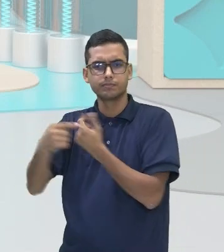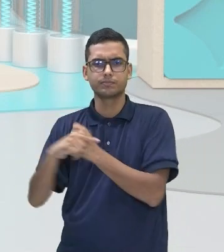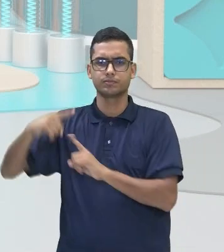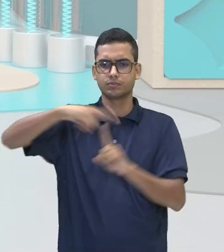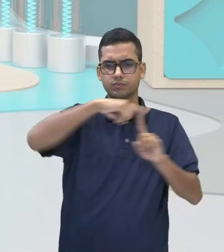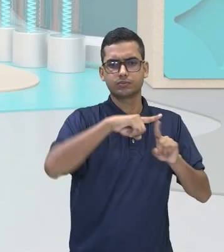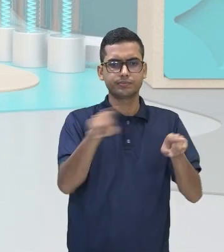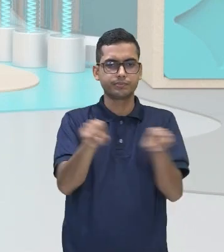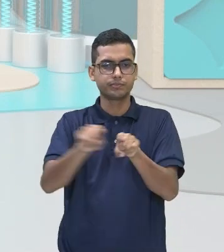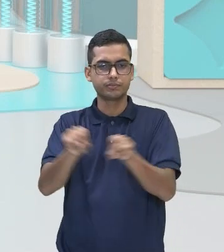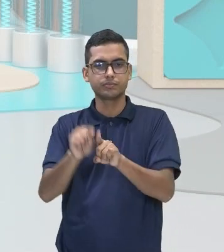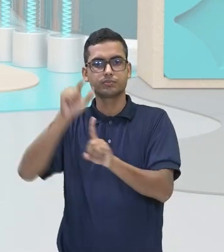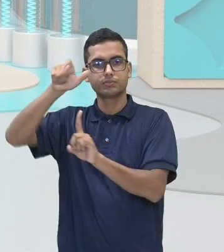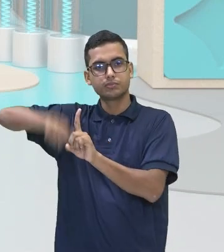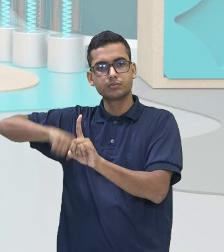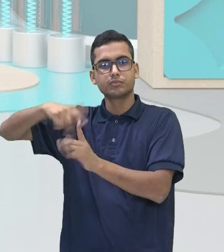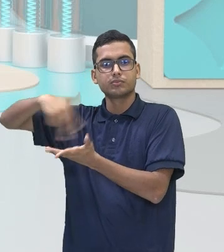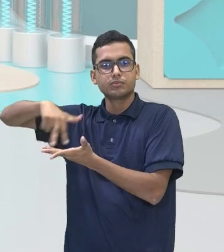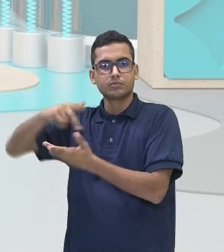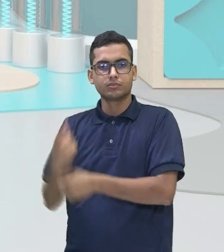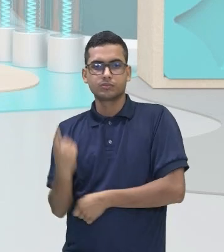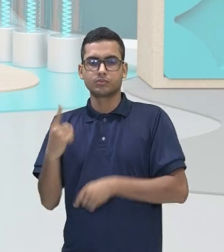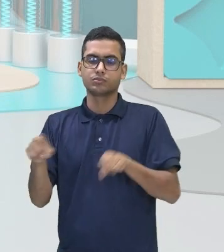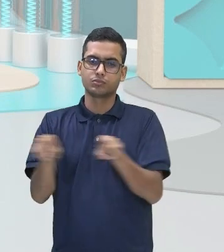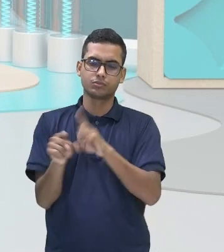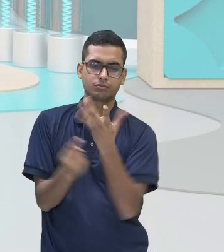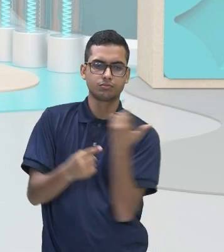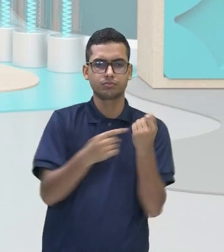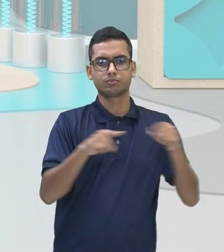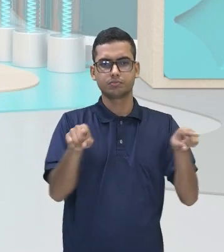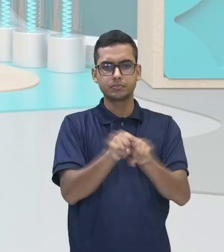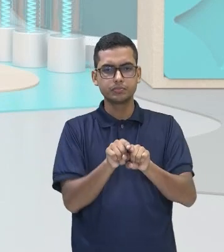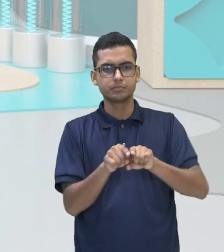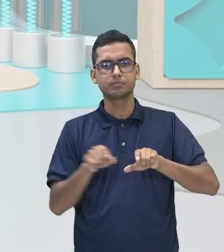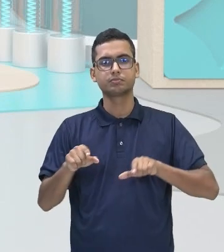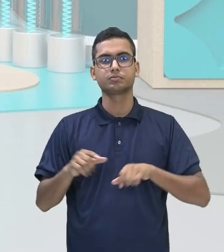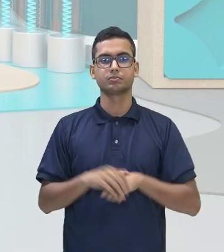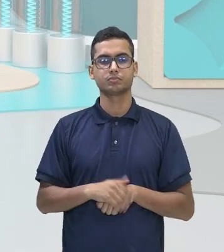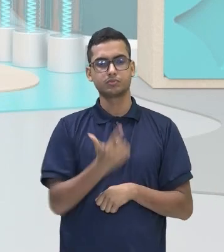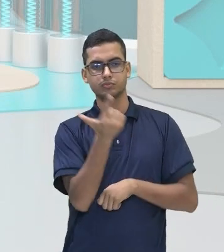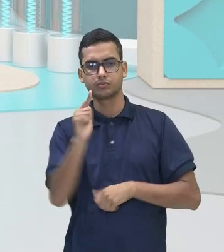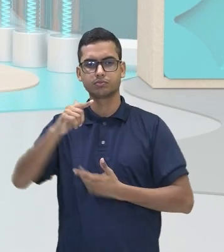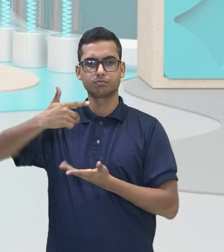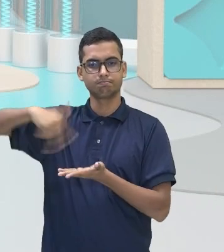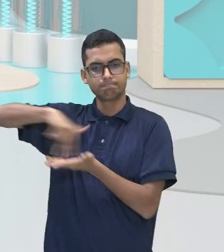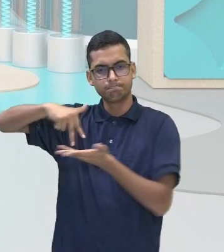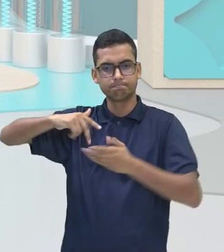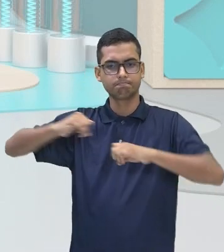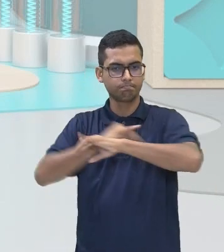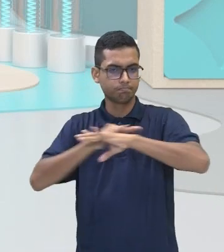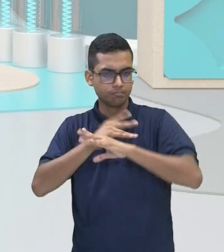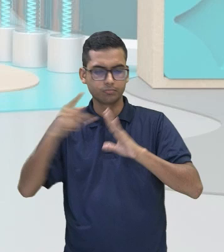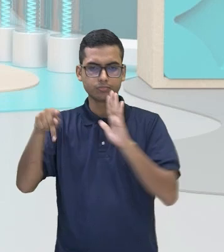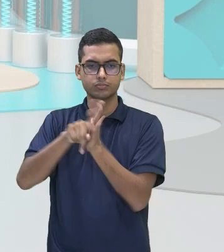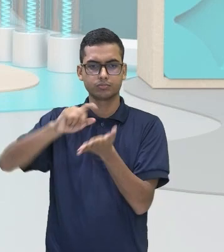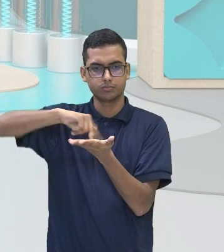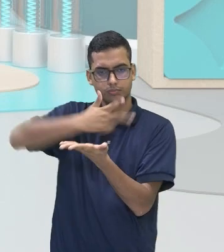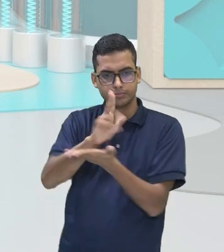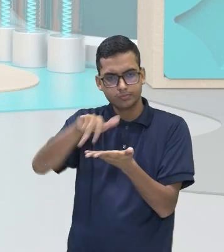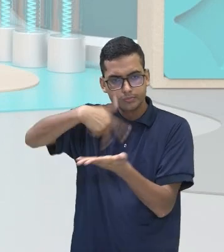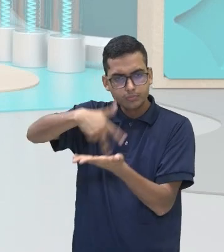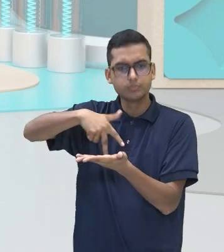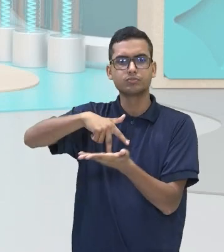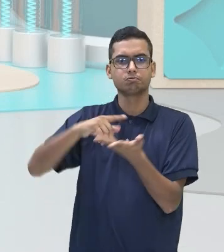A gente vai ter também danças urbanas, estilos como o hip hop, o break dance, o grouping, ganham